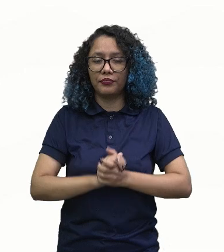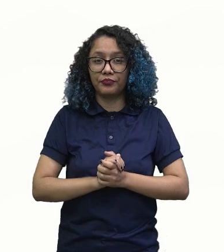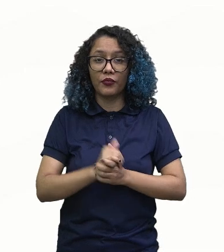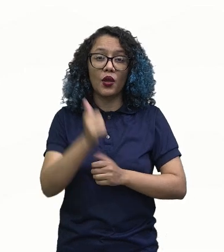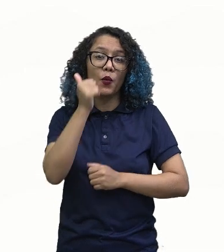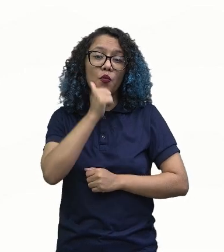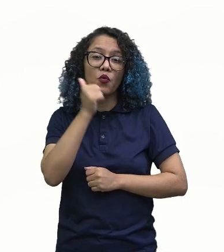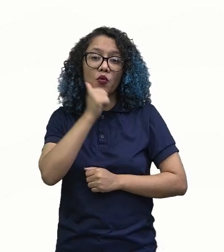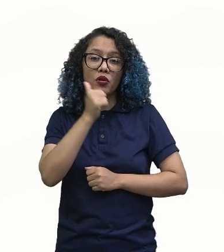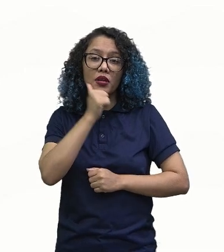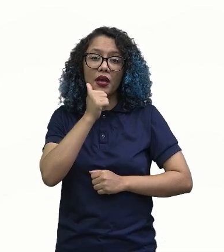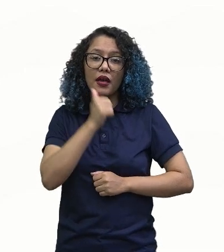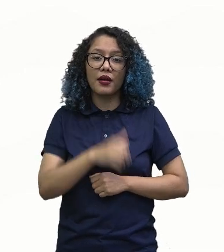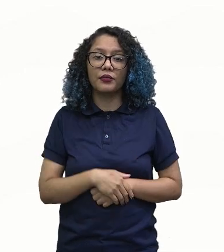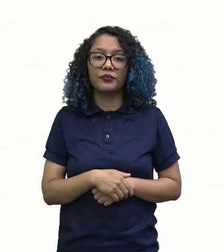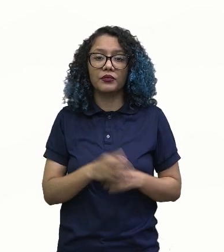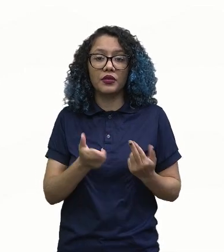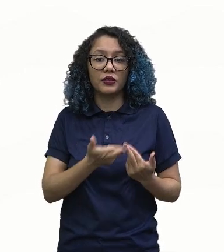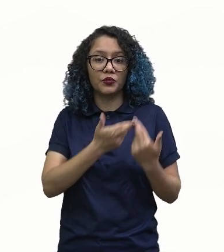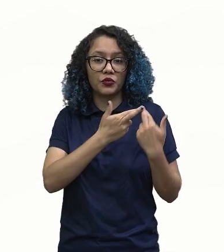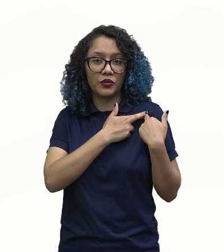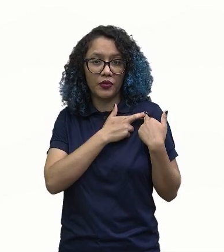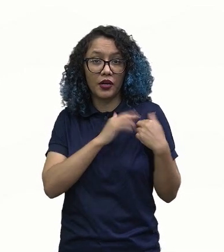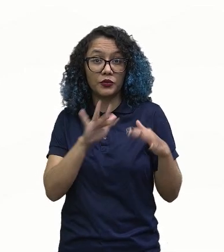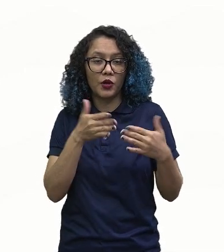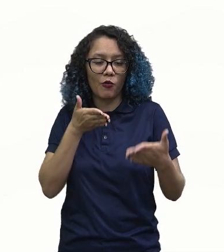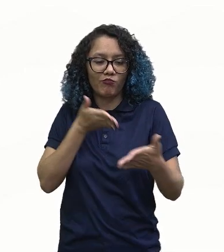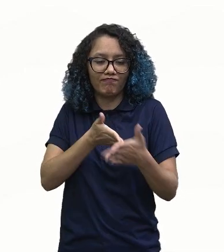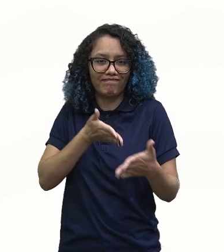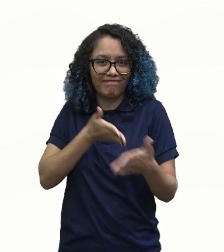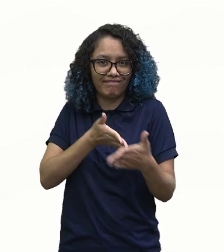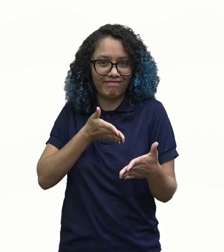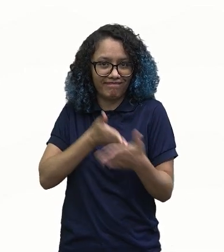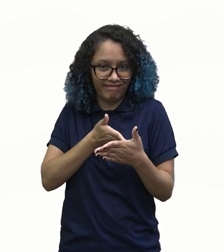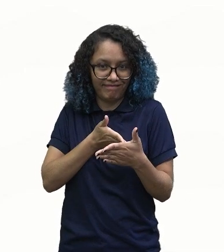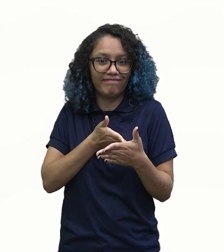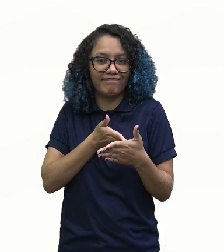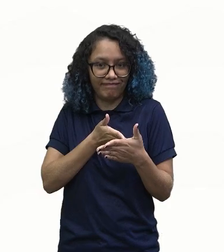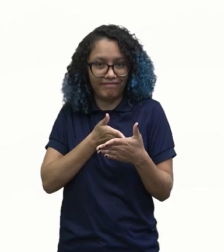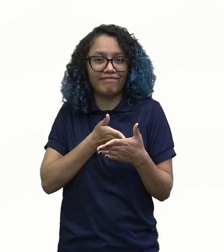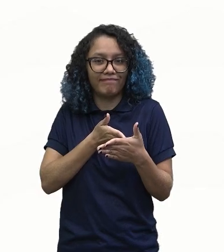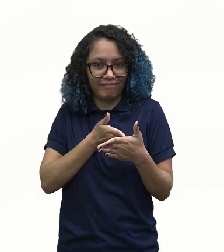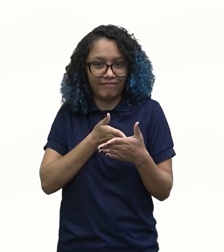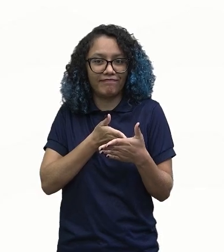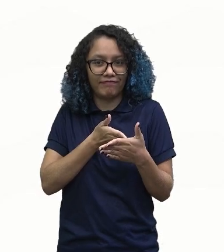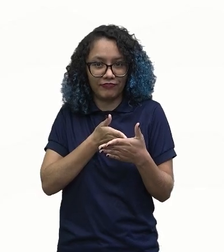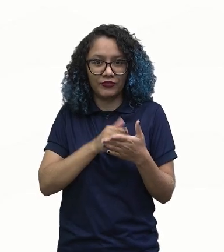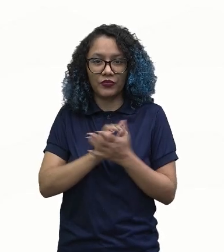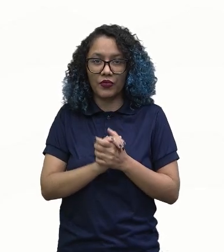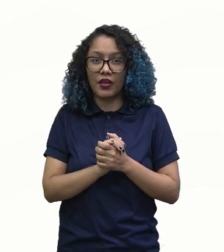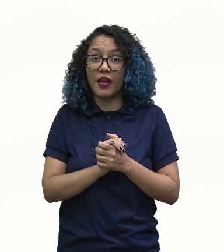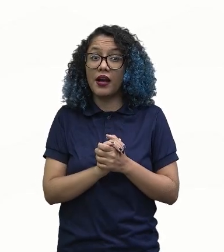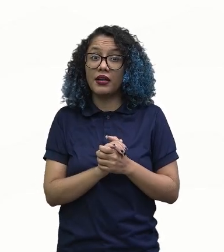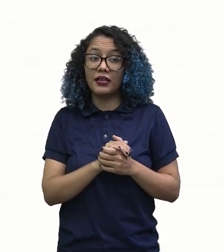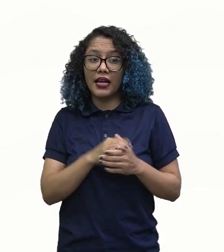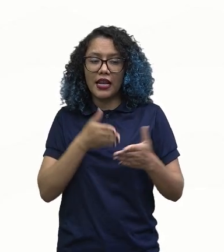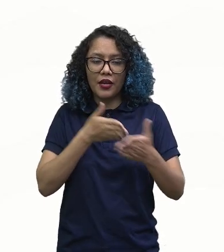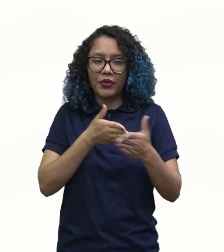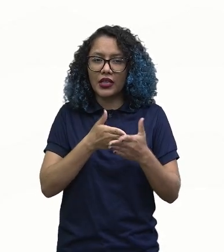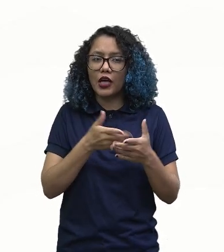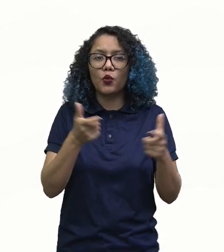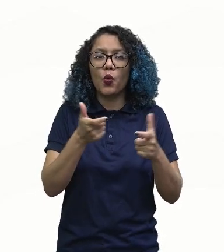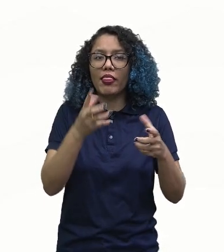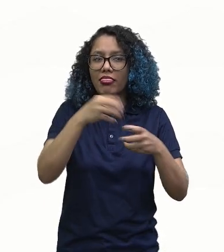elas tinham um papel mais restrito, né? Ficava algo mais no âmbito